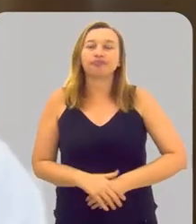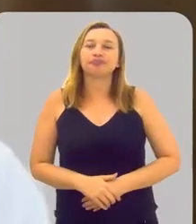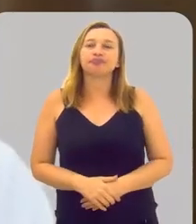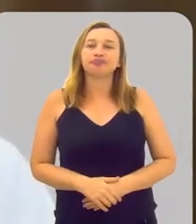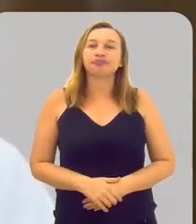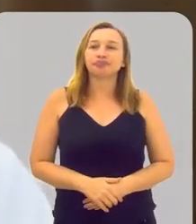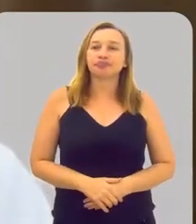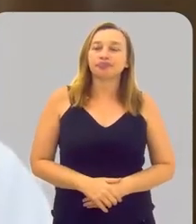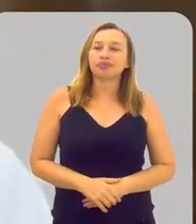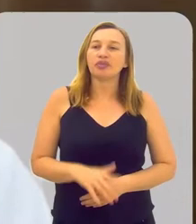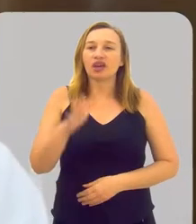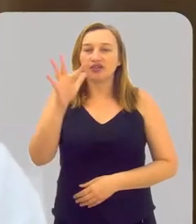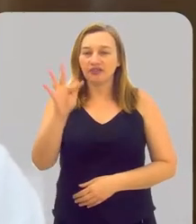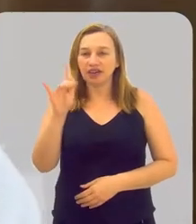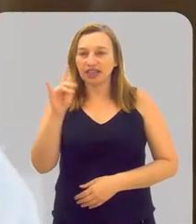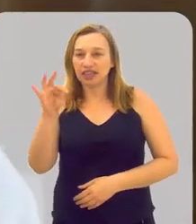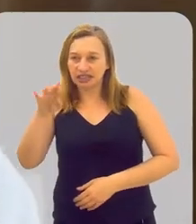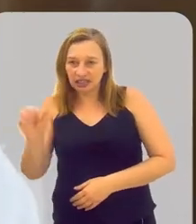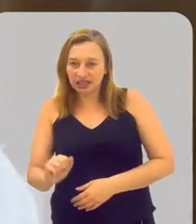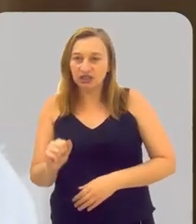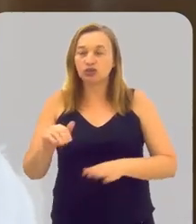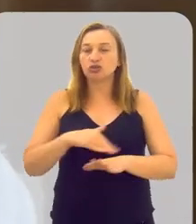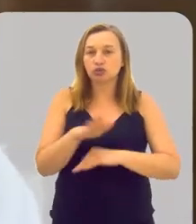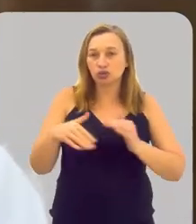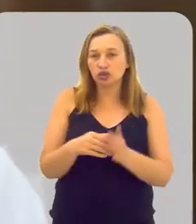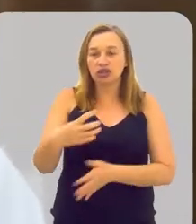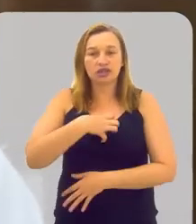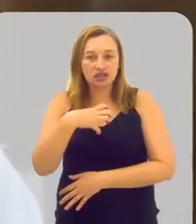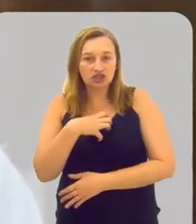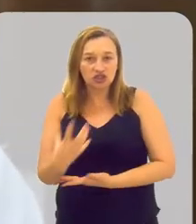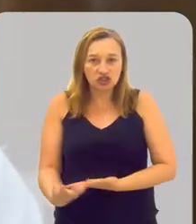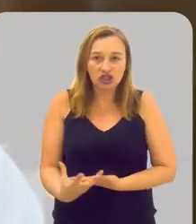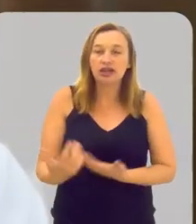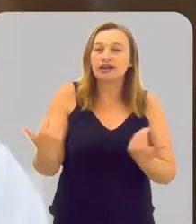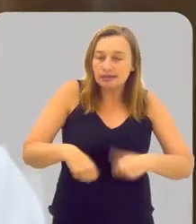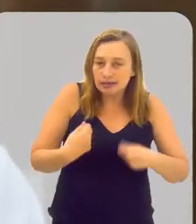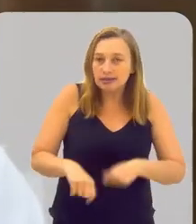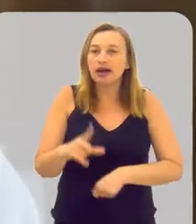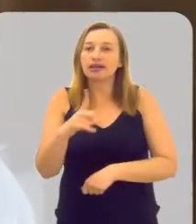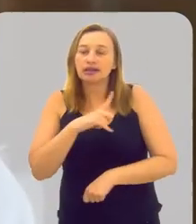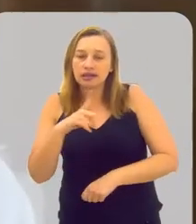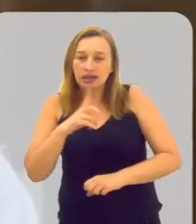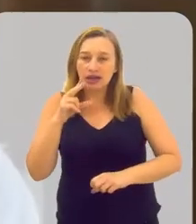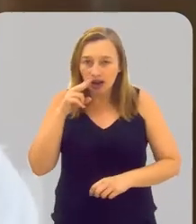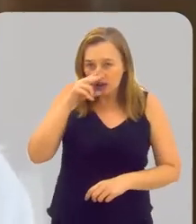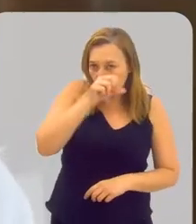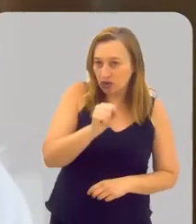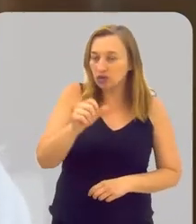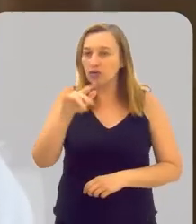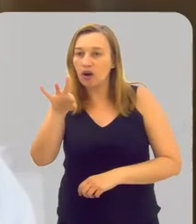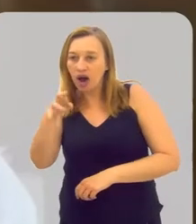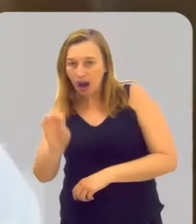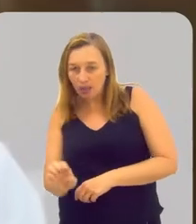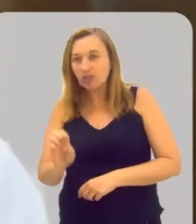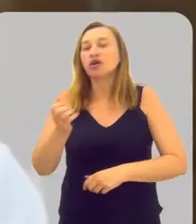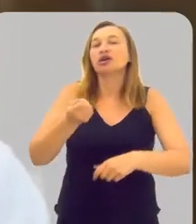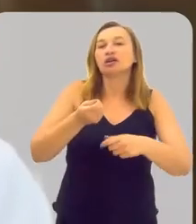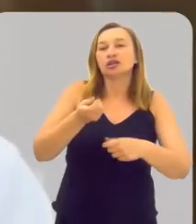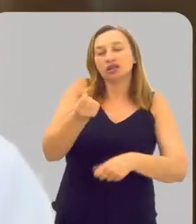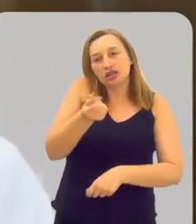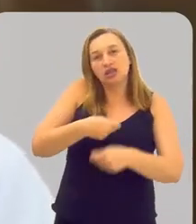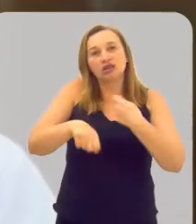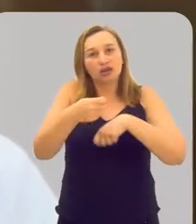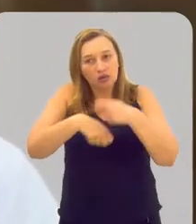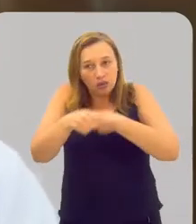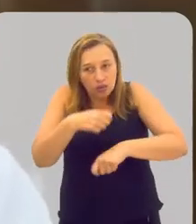mar, falar de fertilizantes faz todo sentido, né? Dada a necessidade que a gente tem, né? Dada a força do agronegócio do país